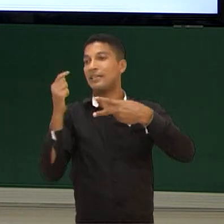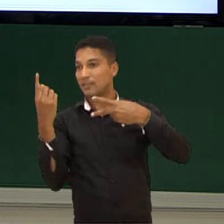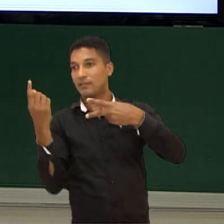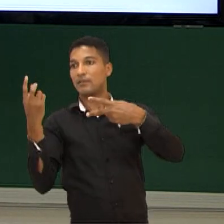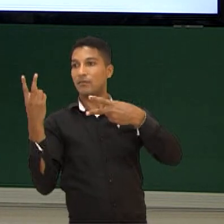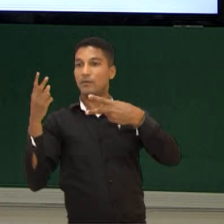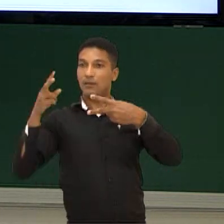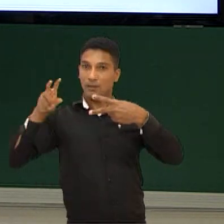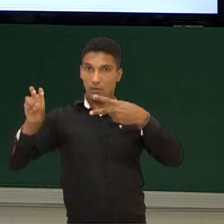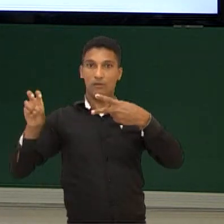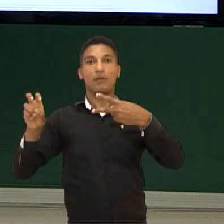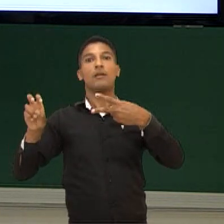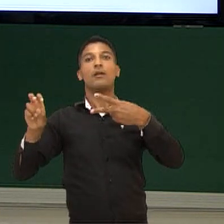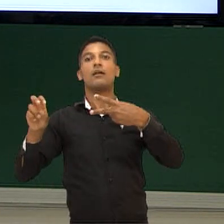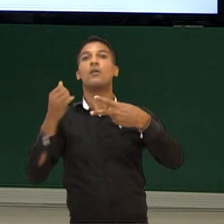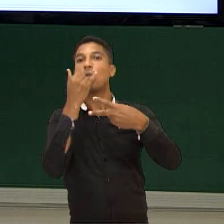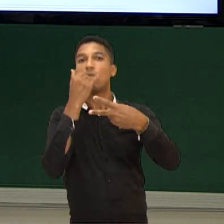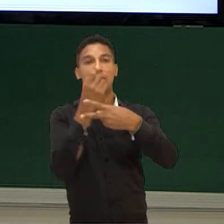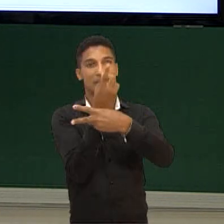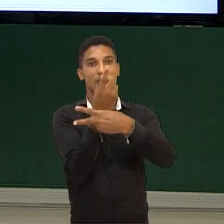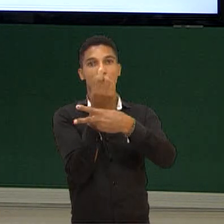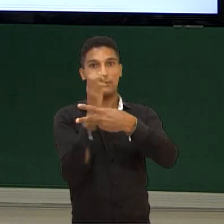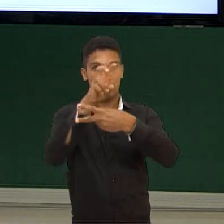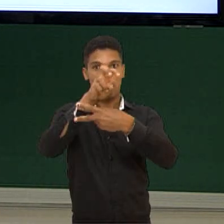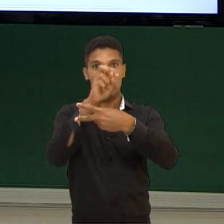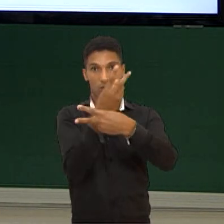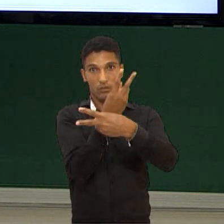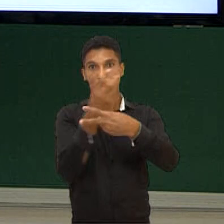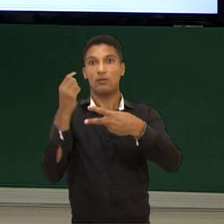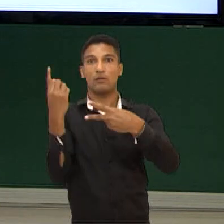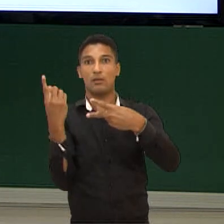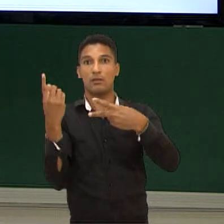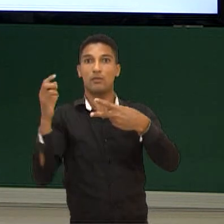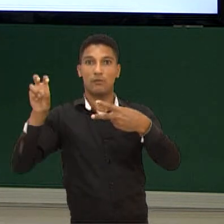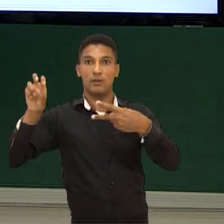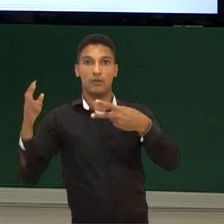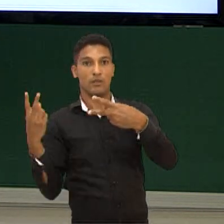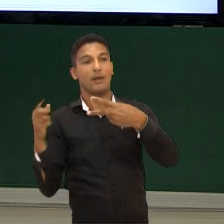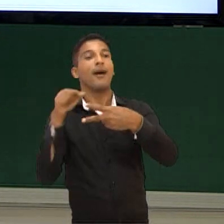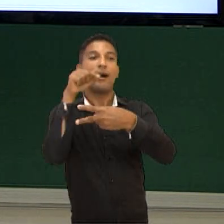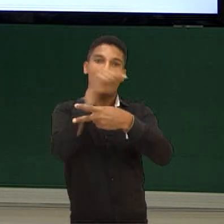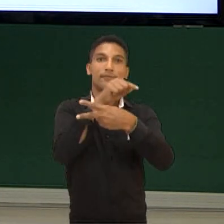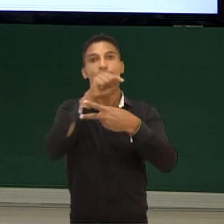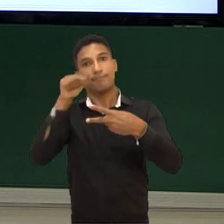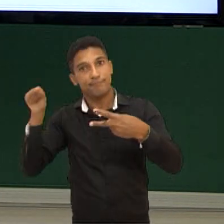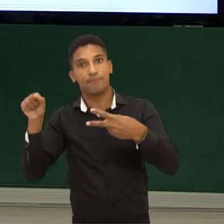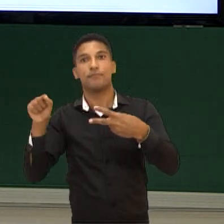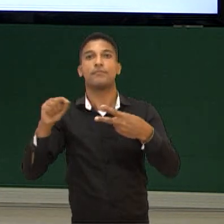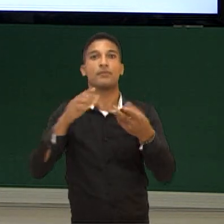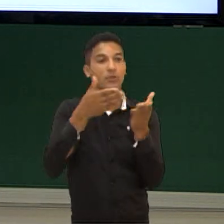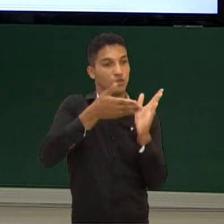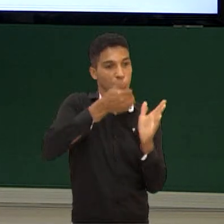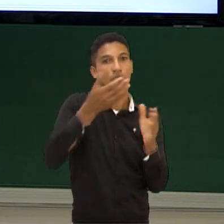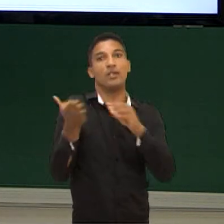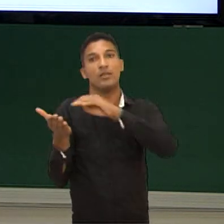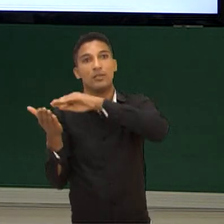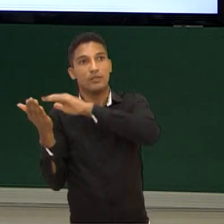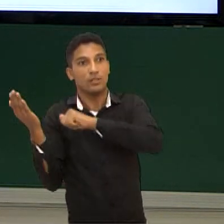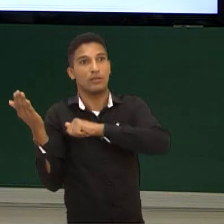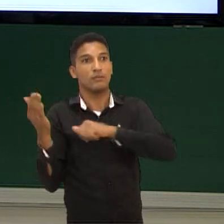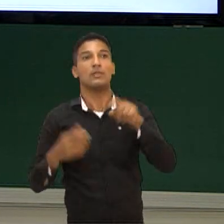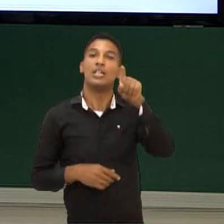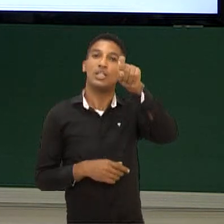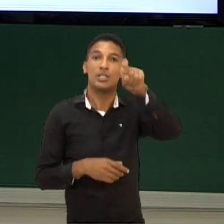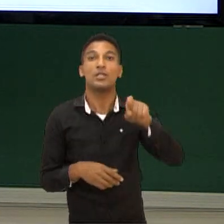Com isso, nós conseguimos eliminar este 152 deste lado da igualdade, nos resultando